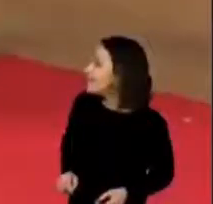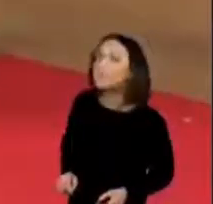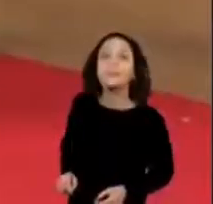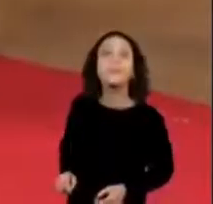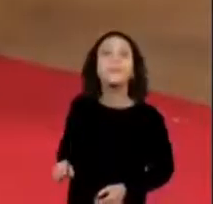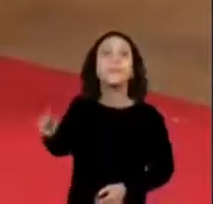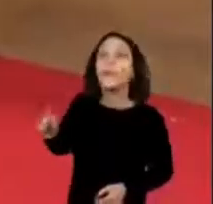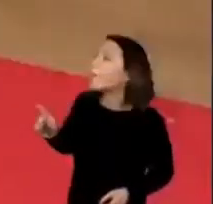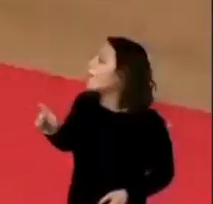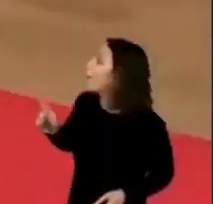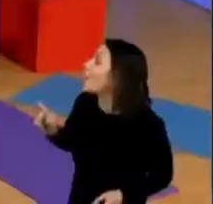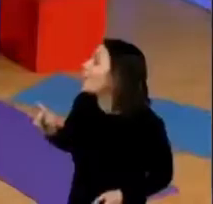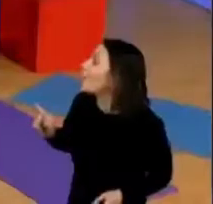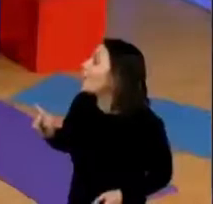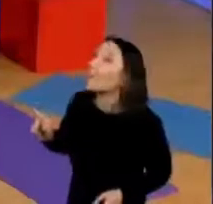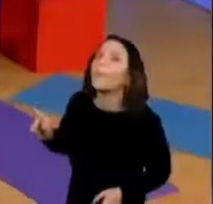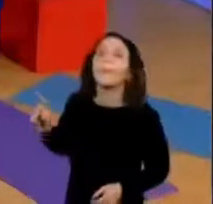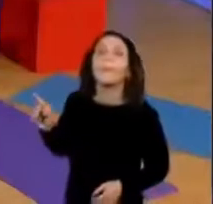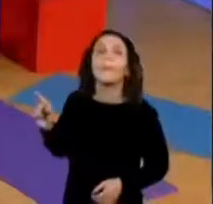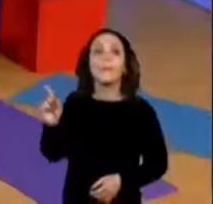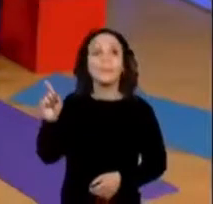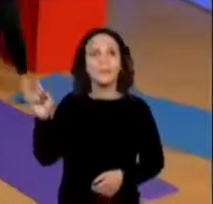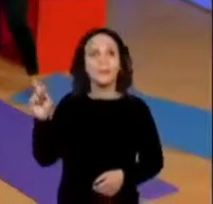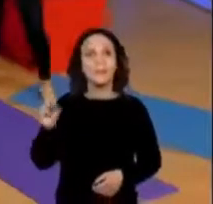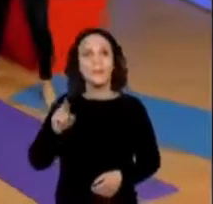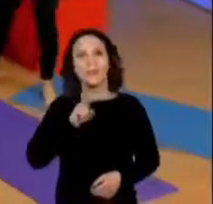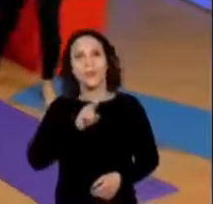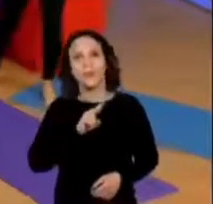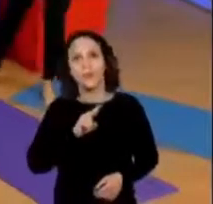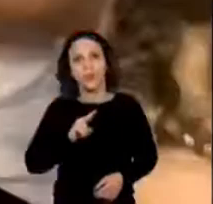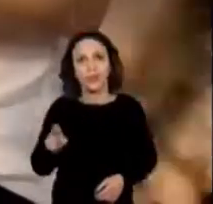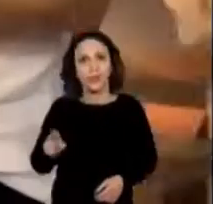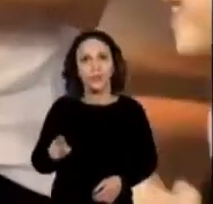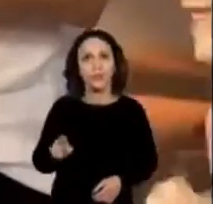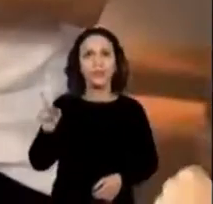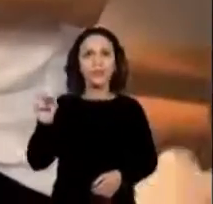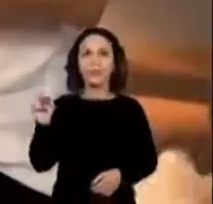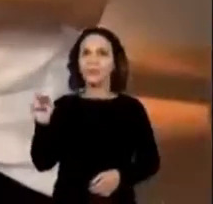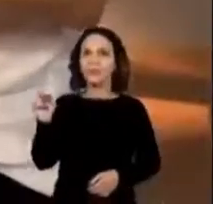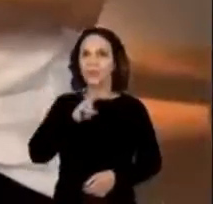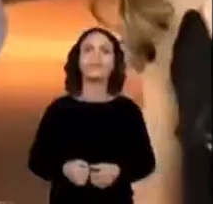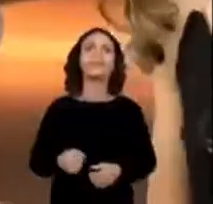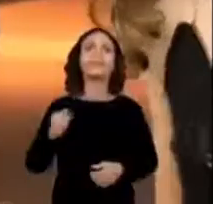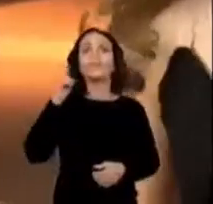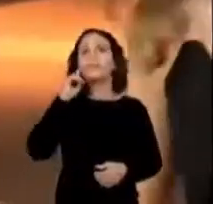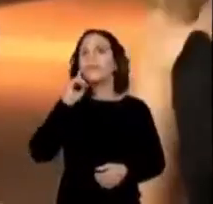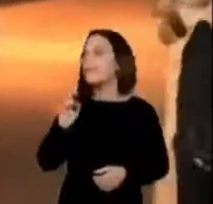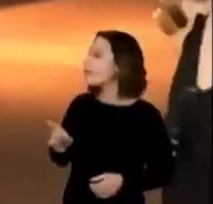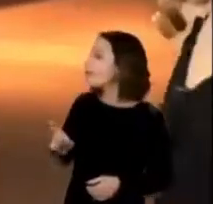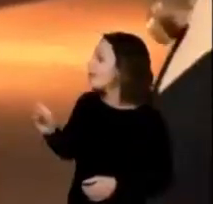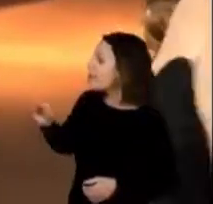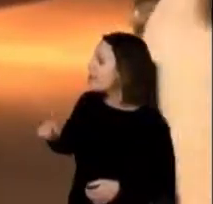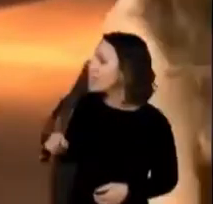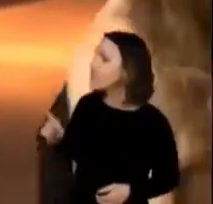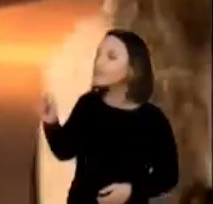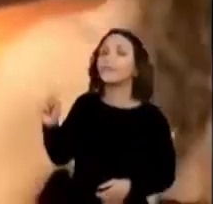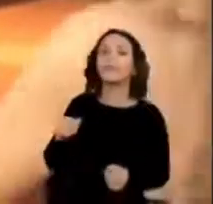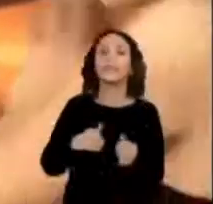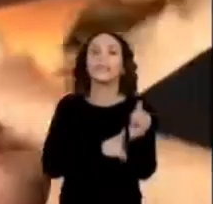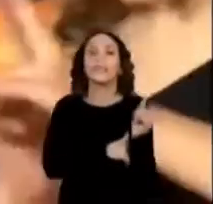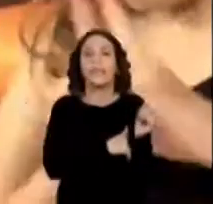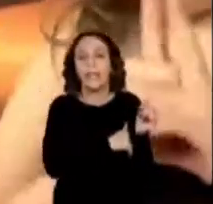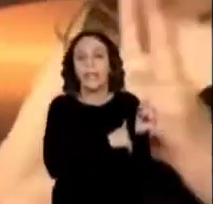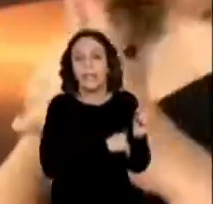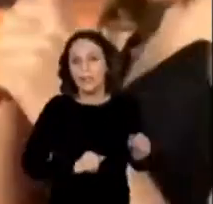Olha, saiu Uttanasana. Uttanasana é um nome engraçado. Isso, se chama postura secreta,